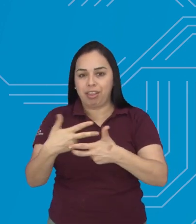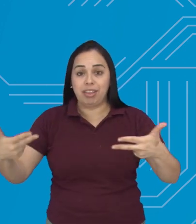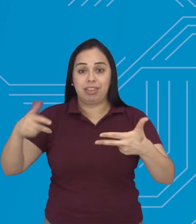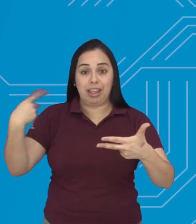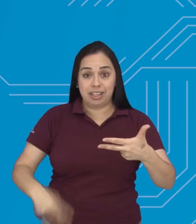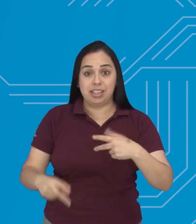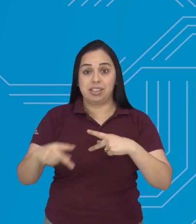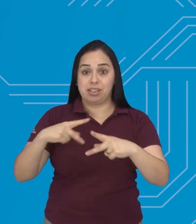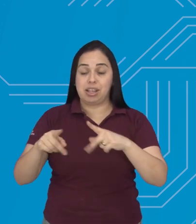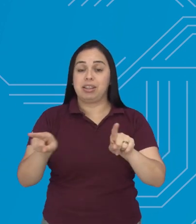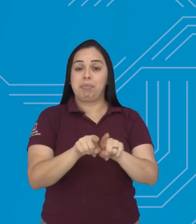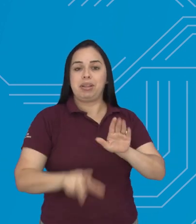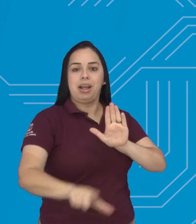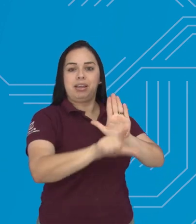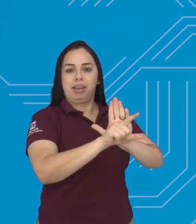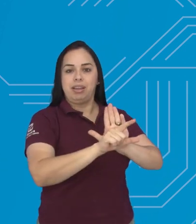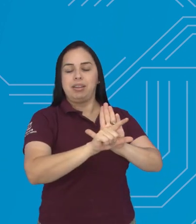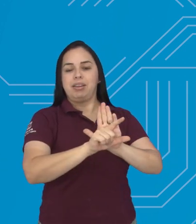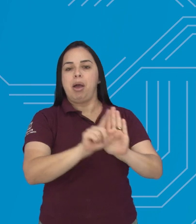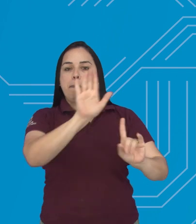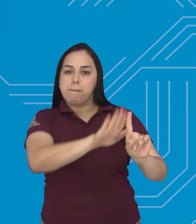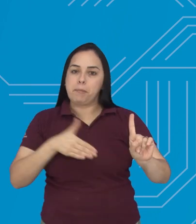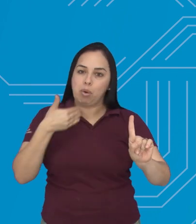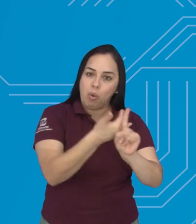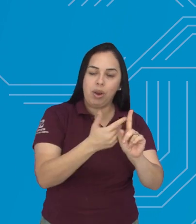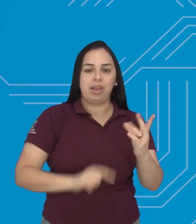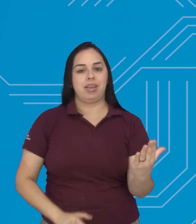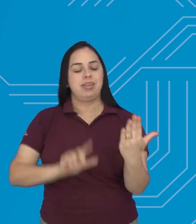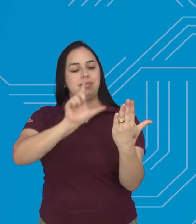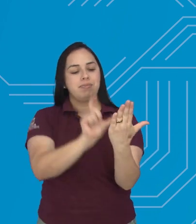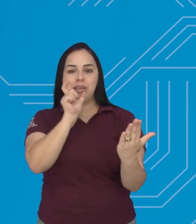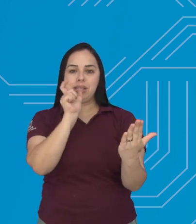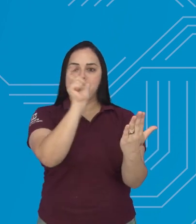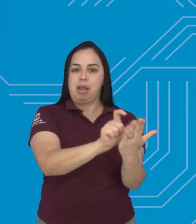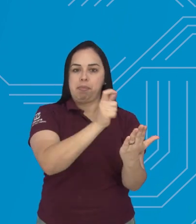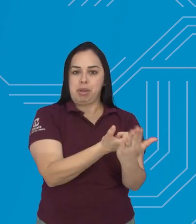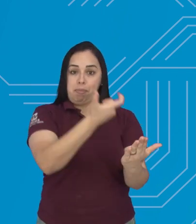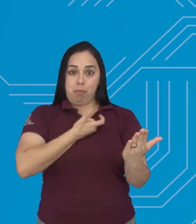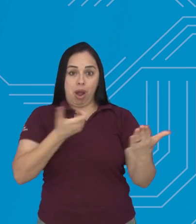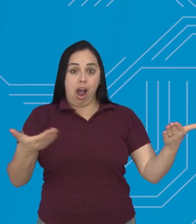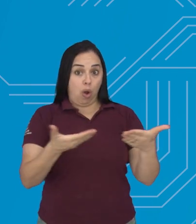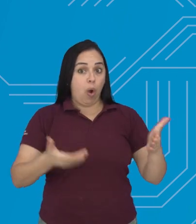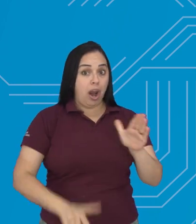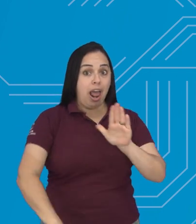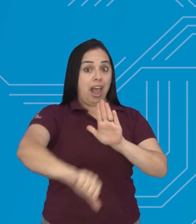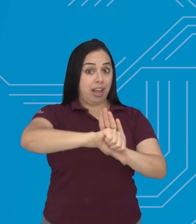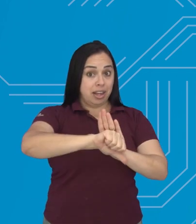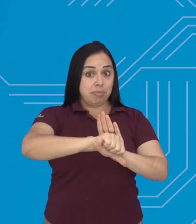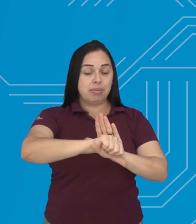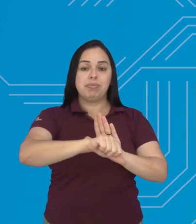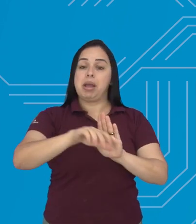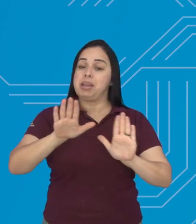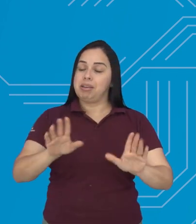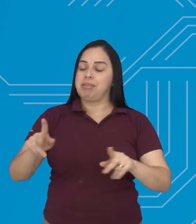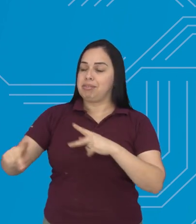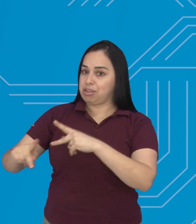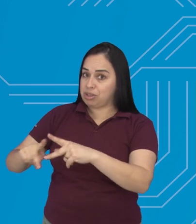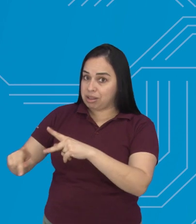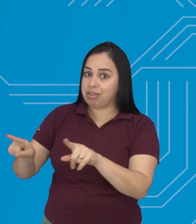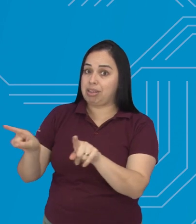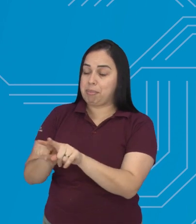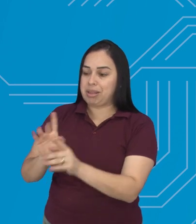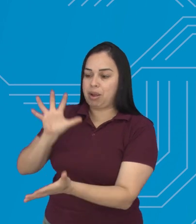carregava das costas mesmo, do colo. Eu só tenho a agradecer ele, esse homem maravilhoso